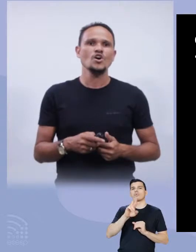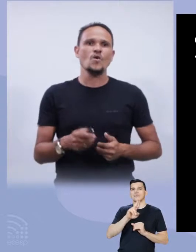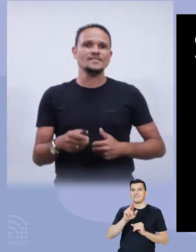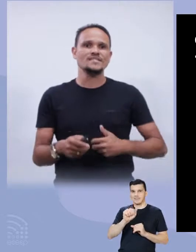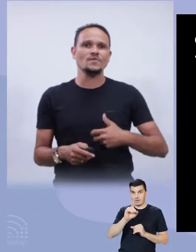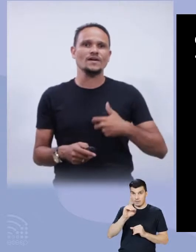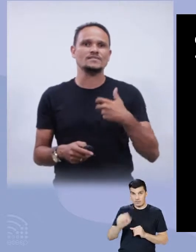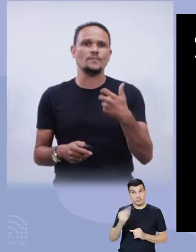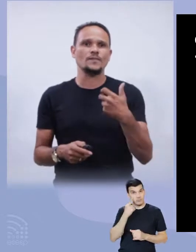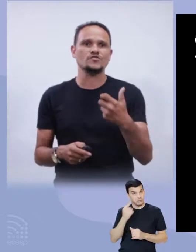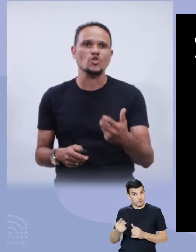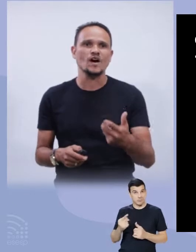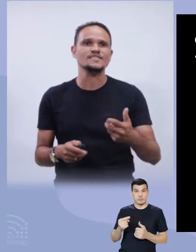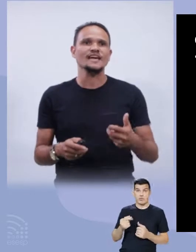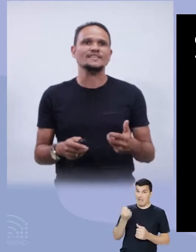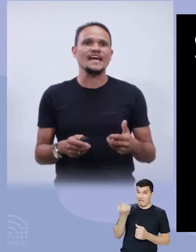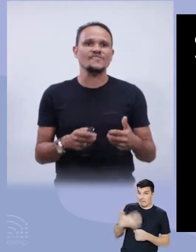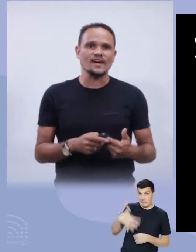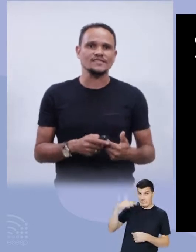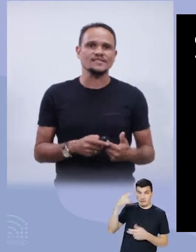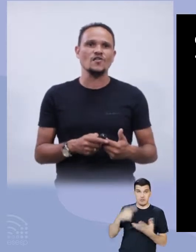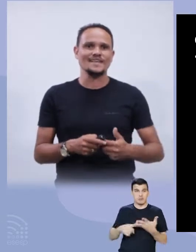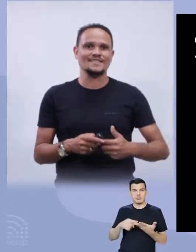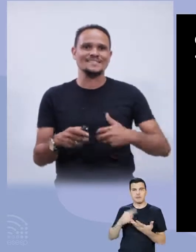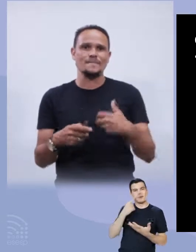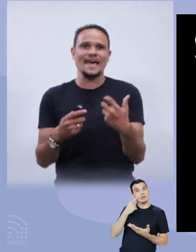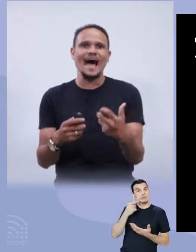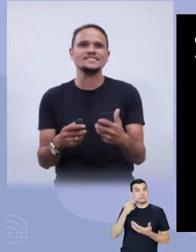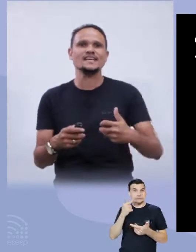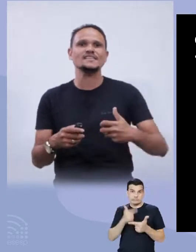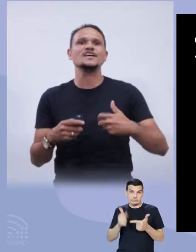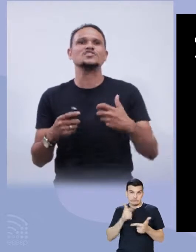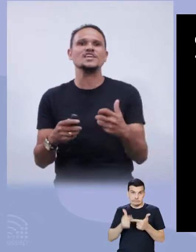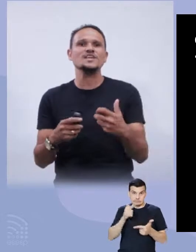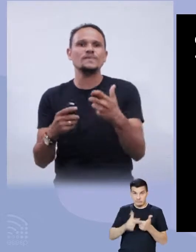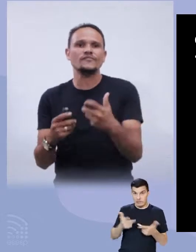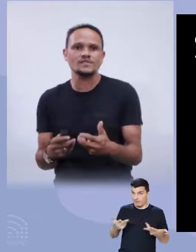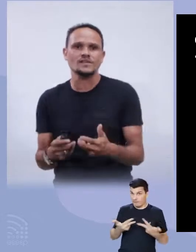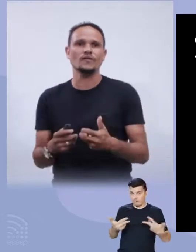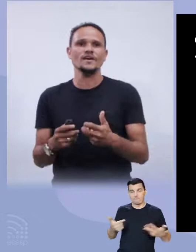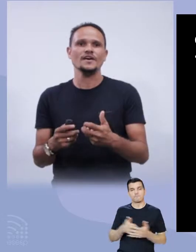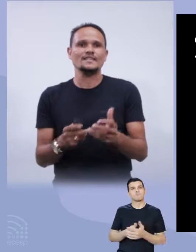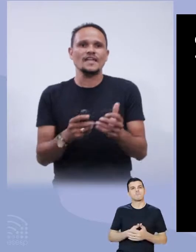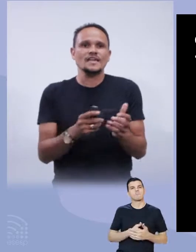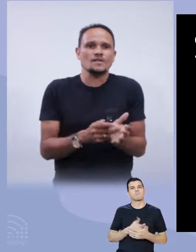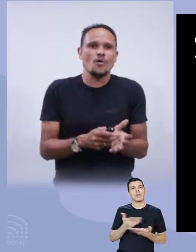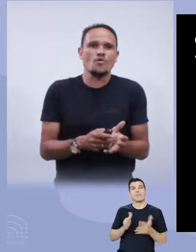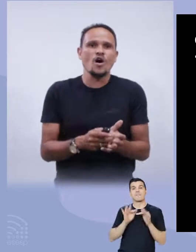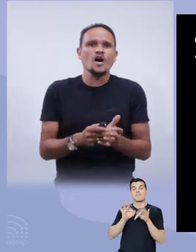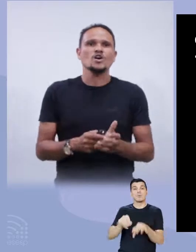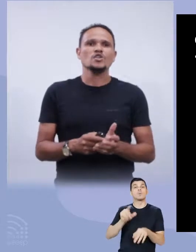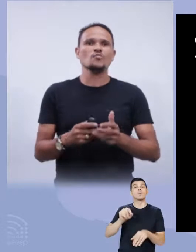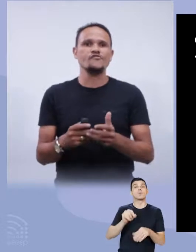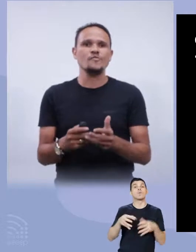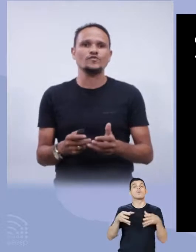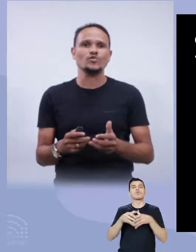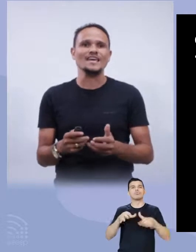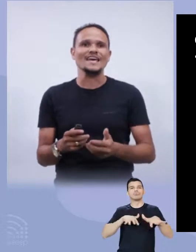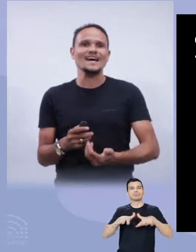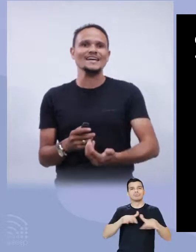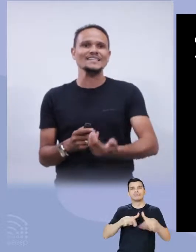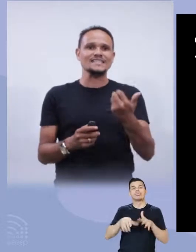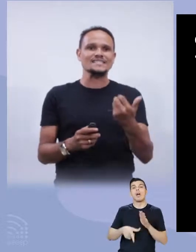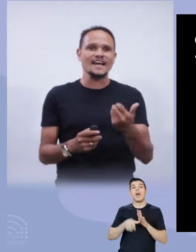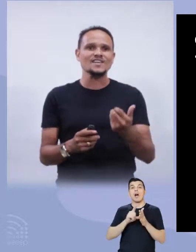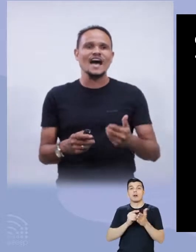Cruzado, conheceu as depressões da inflação e das ameaças de hiperinflação e desembocou no movimento